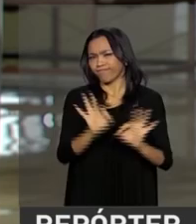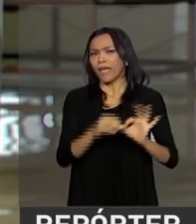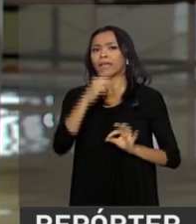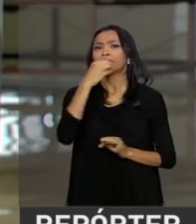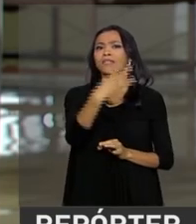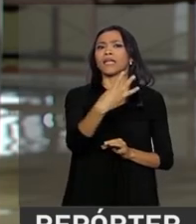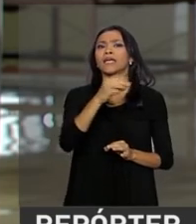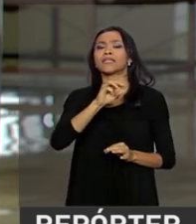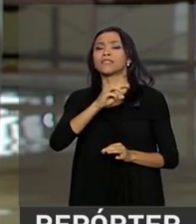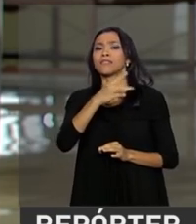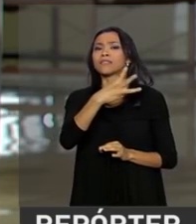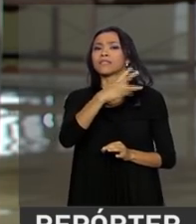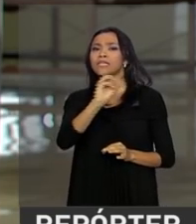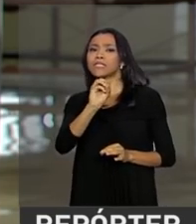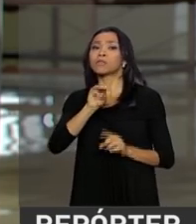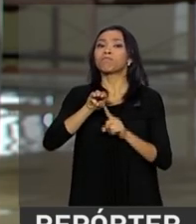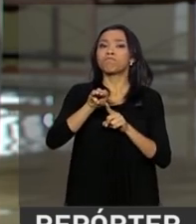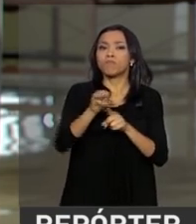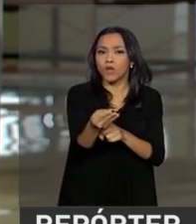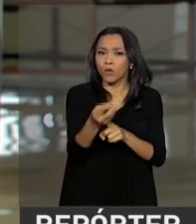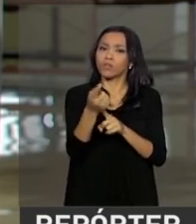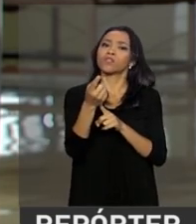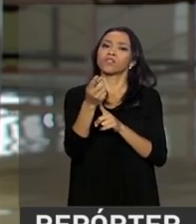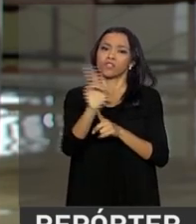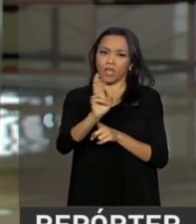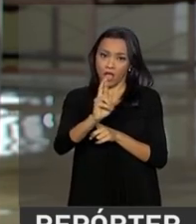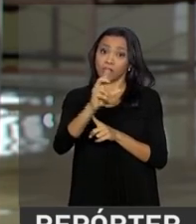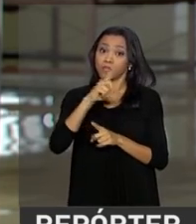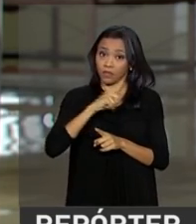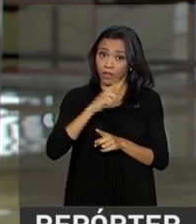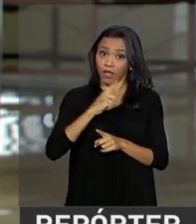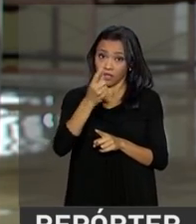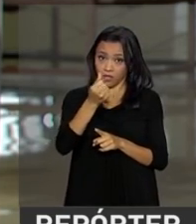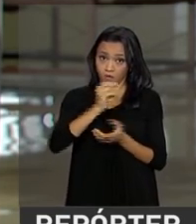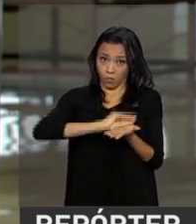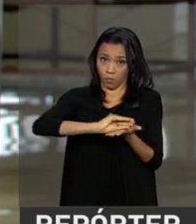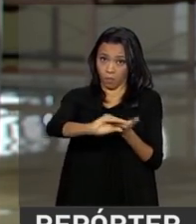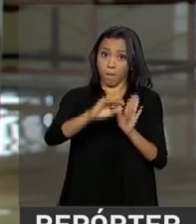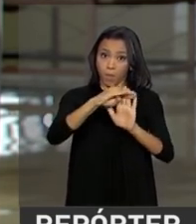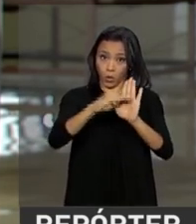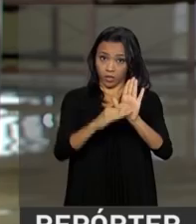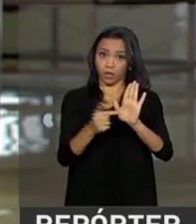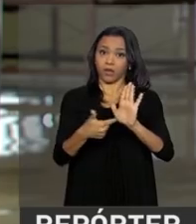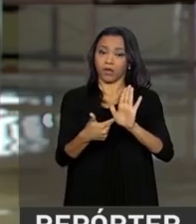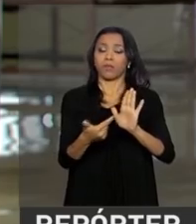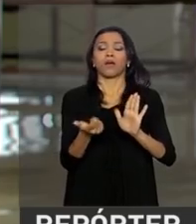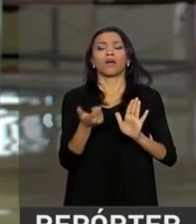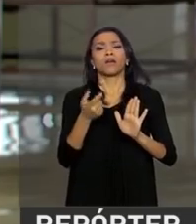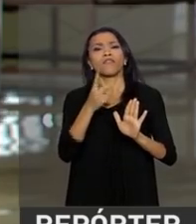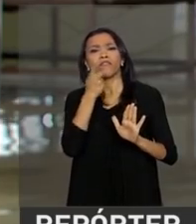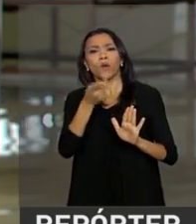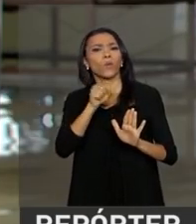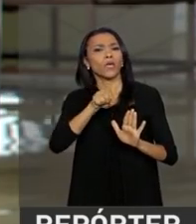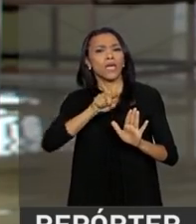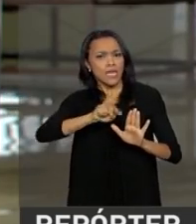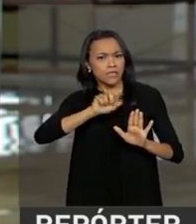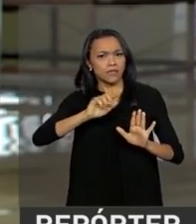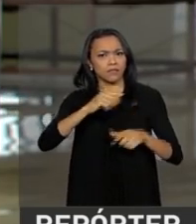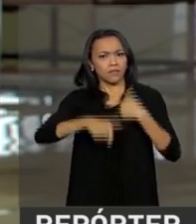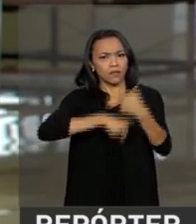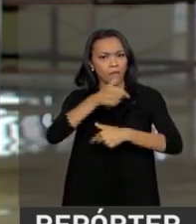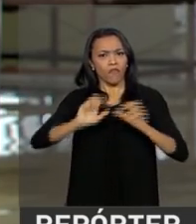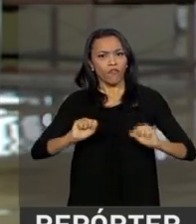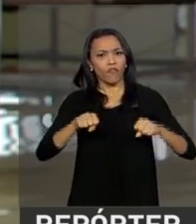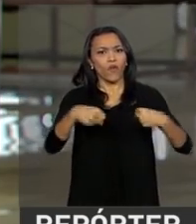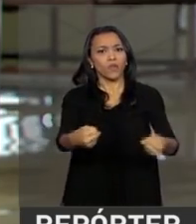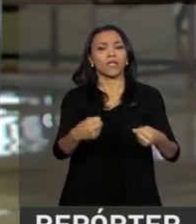300 milhões de reais no orçamento desse programa para o ano que vem. Ele destacou também que a iniciativa fortalece o